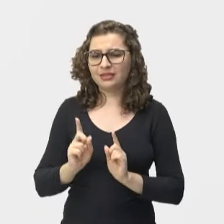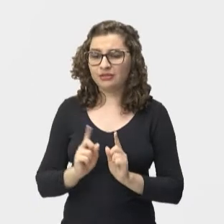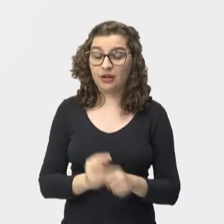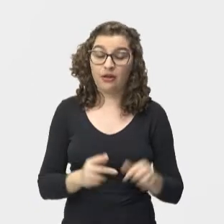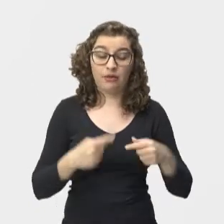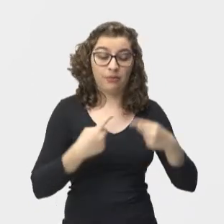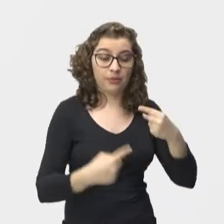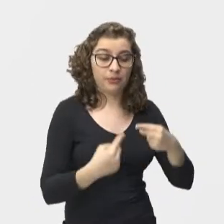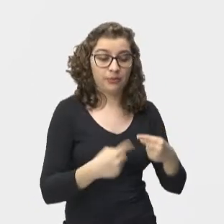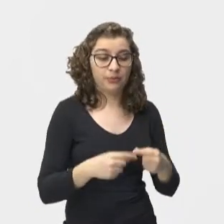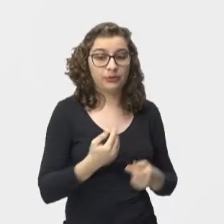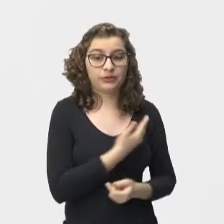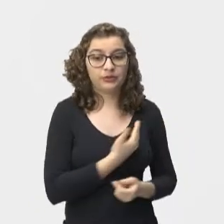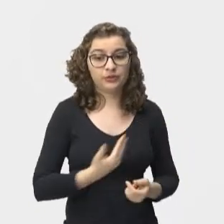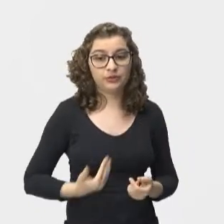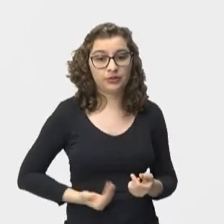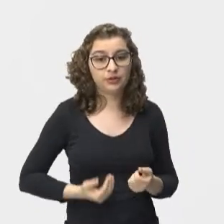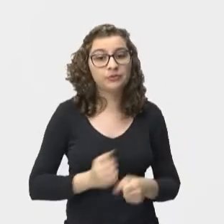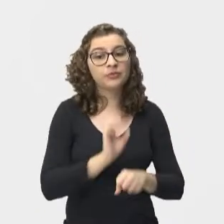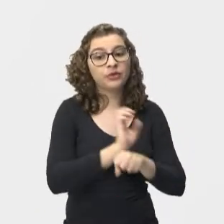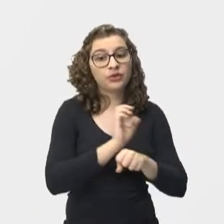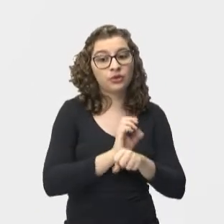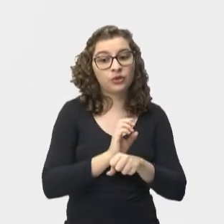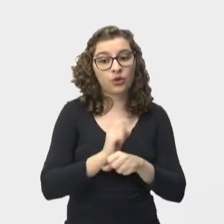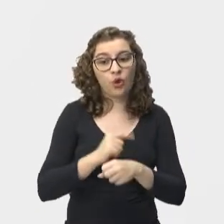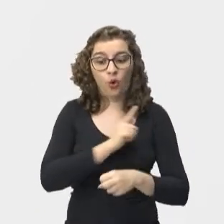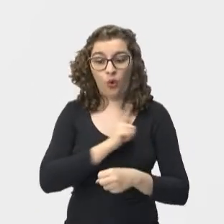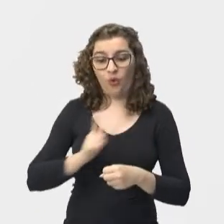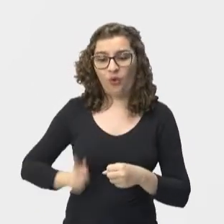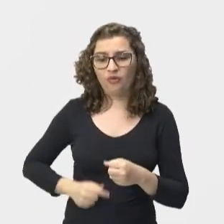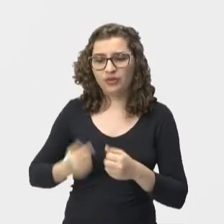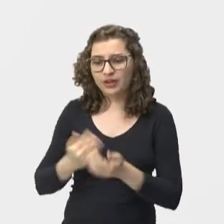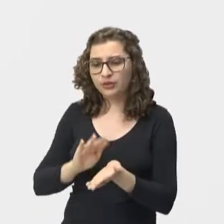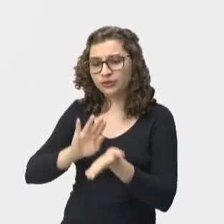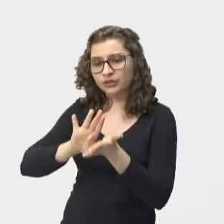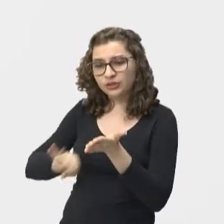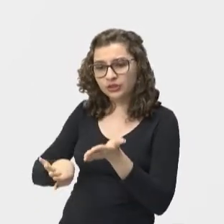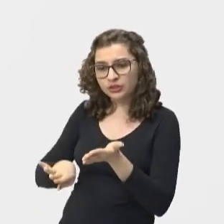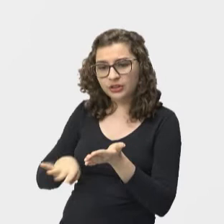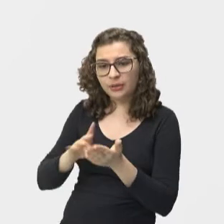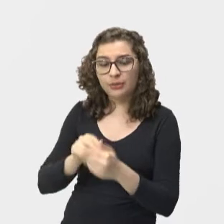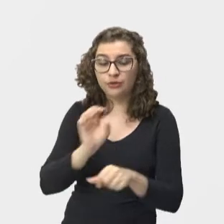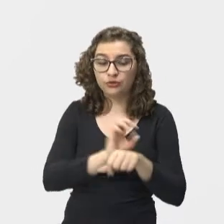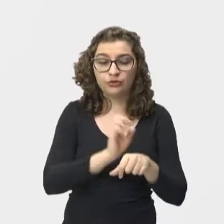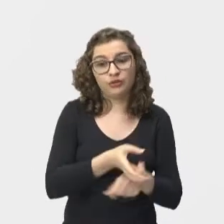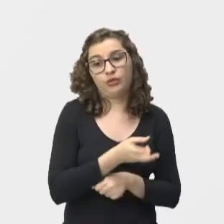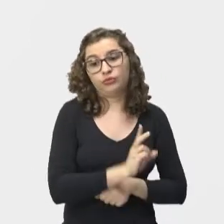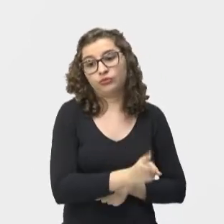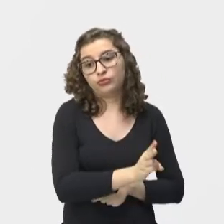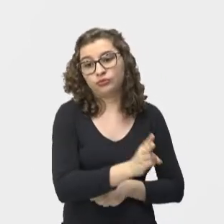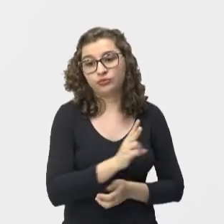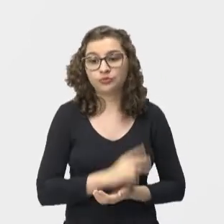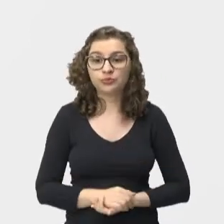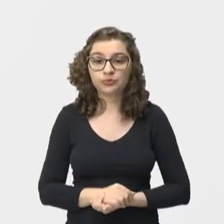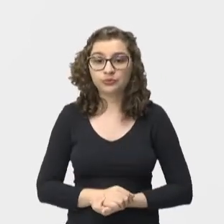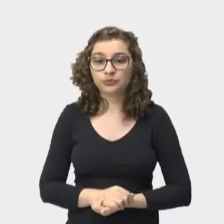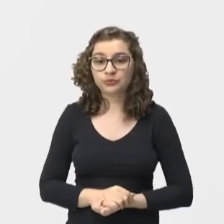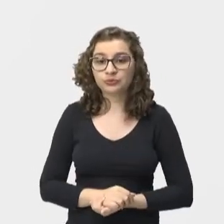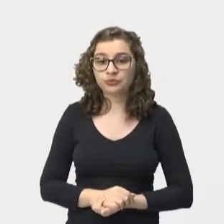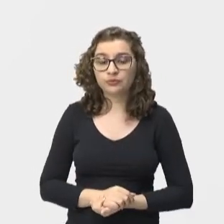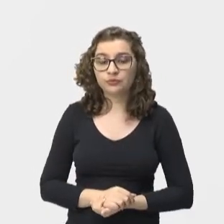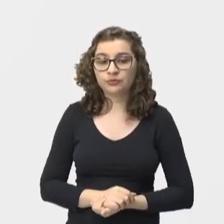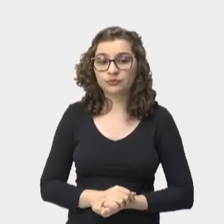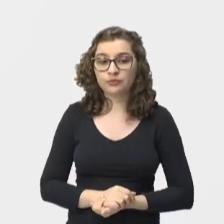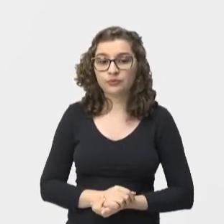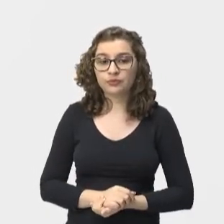porque passa o governo, mas o Estado permanece, né? Os governos passam, mas o Estado permanece. E o que é uma política